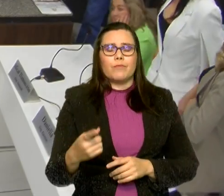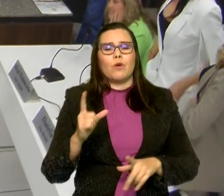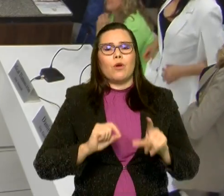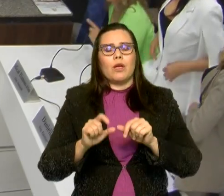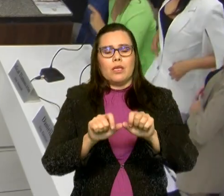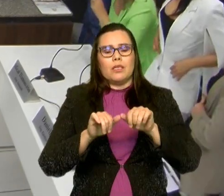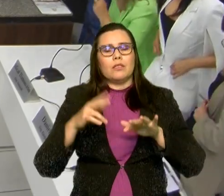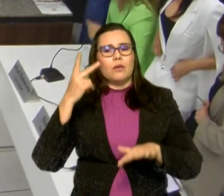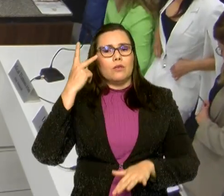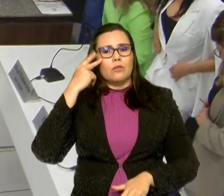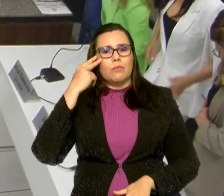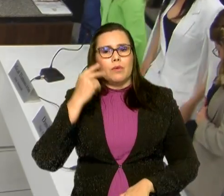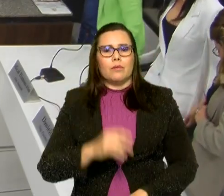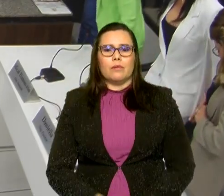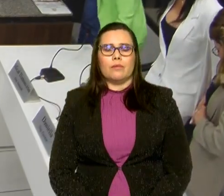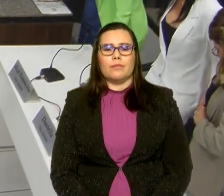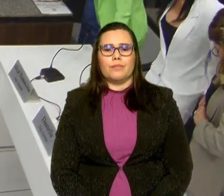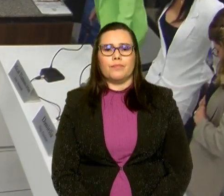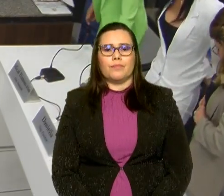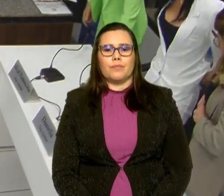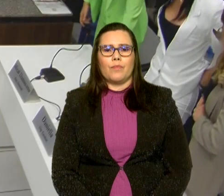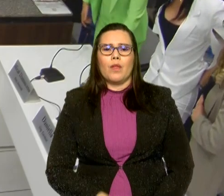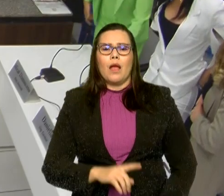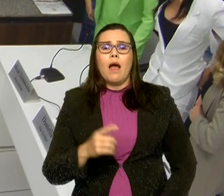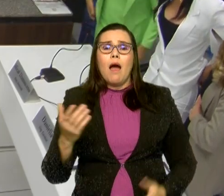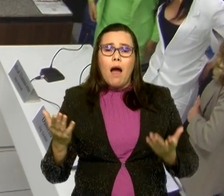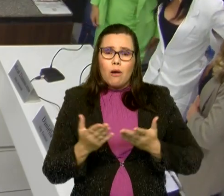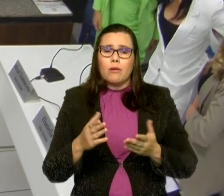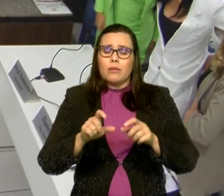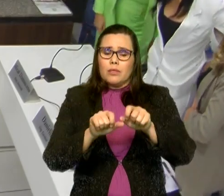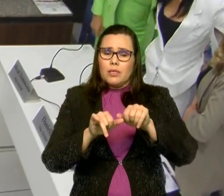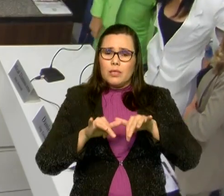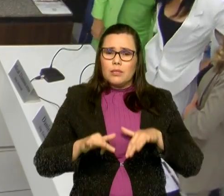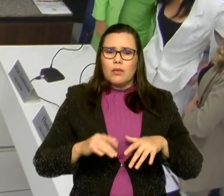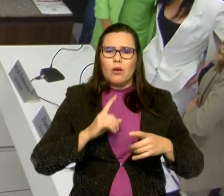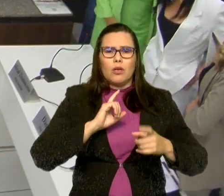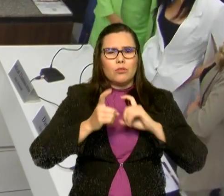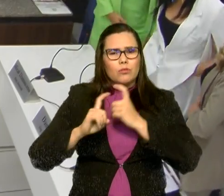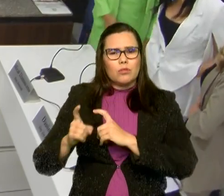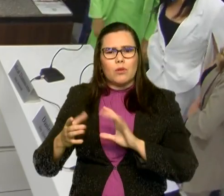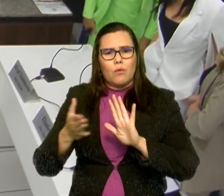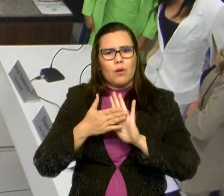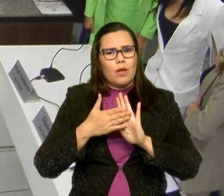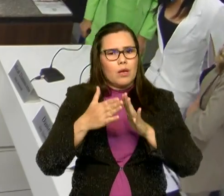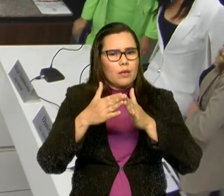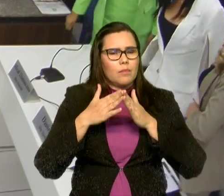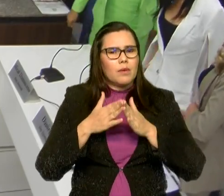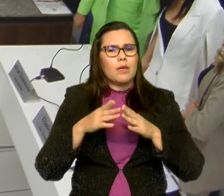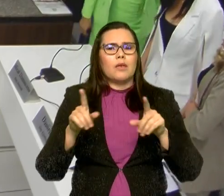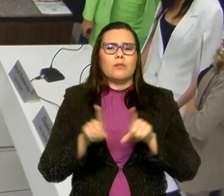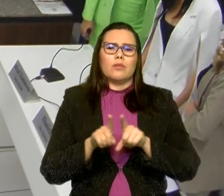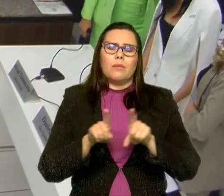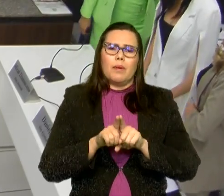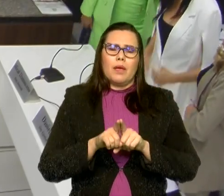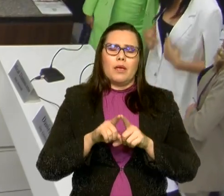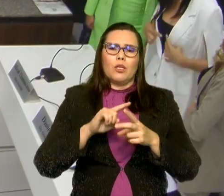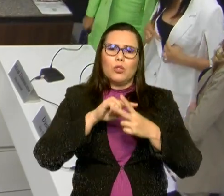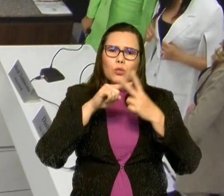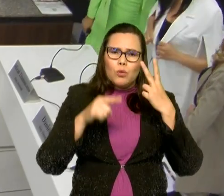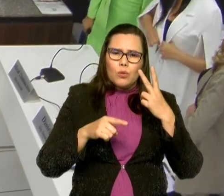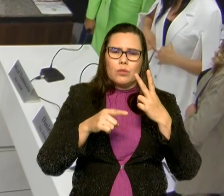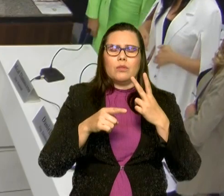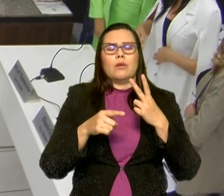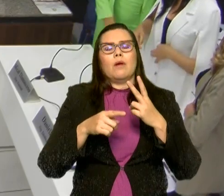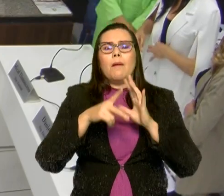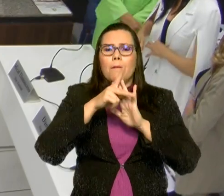prevê a votação e discussão de um requerimento, 10 projetos e 2 medidas